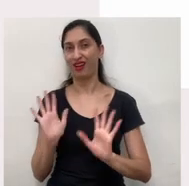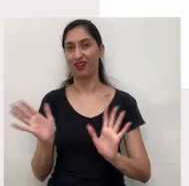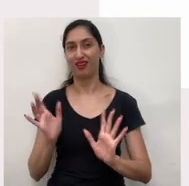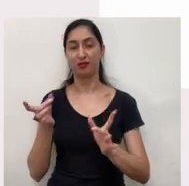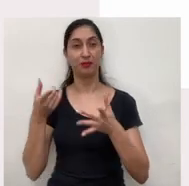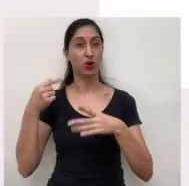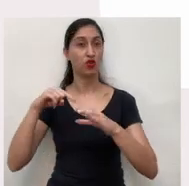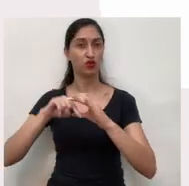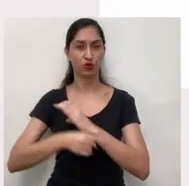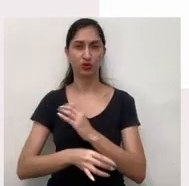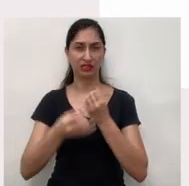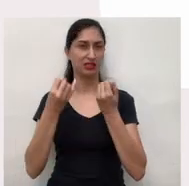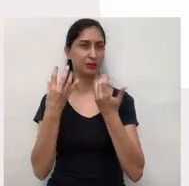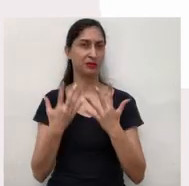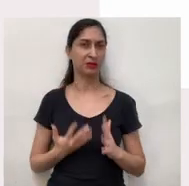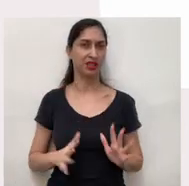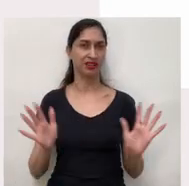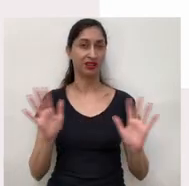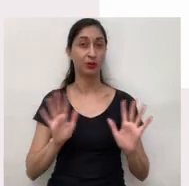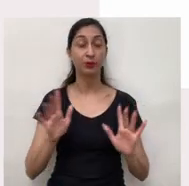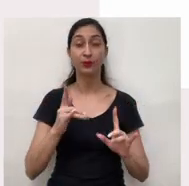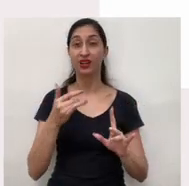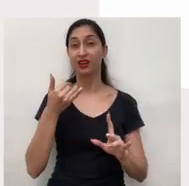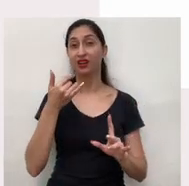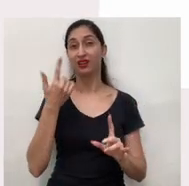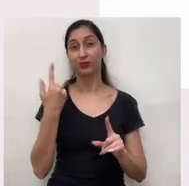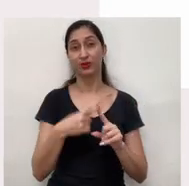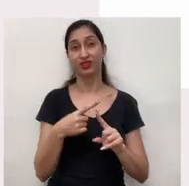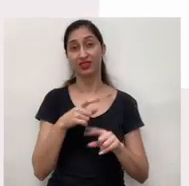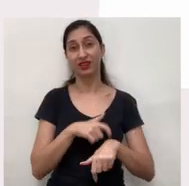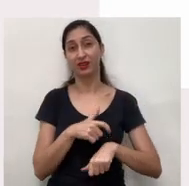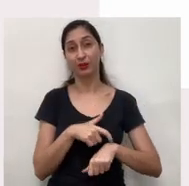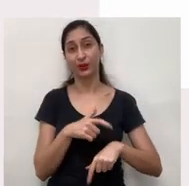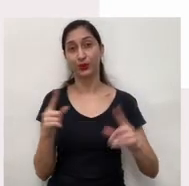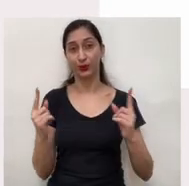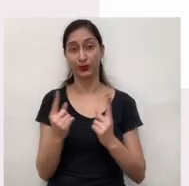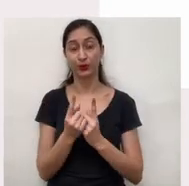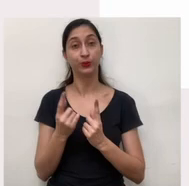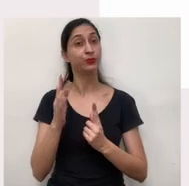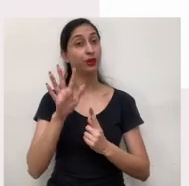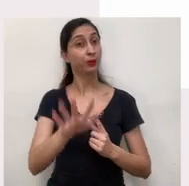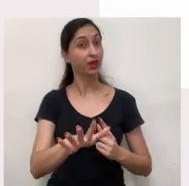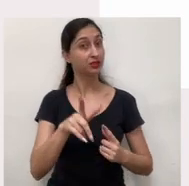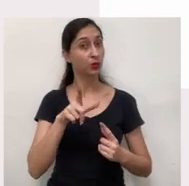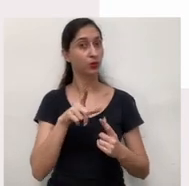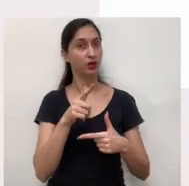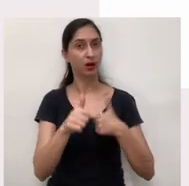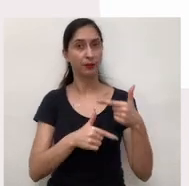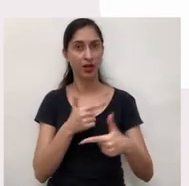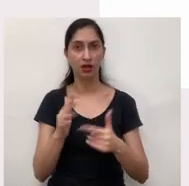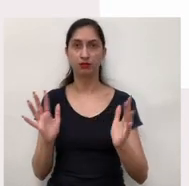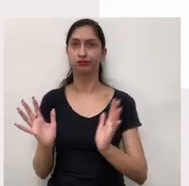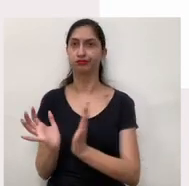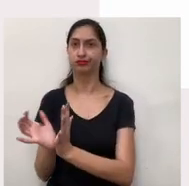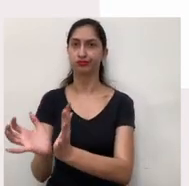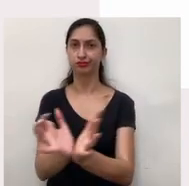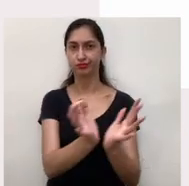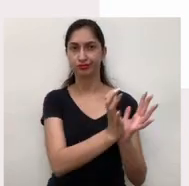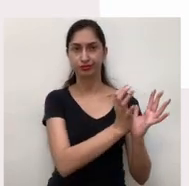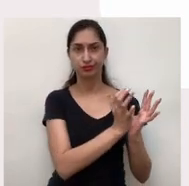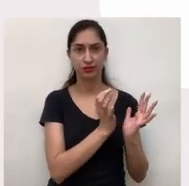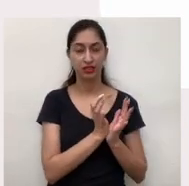de passar por mais coisas, né? Mas é um trabalho de categorização e taxonomização